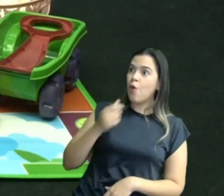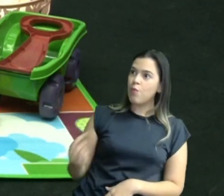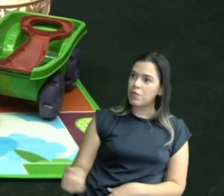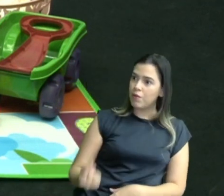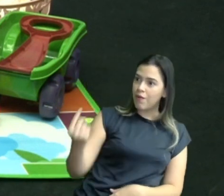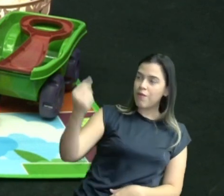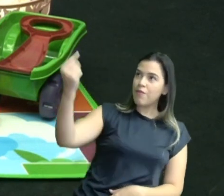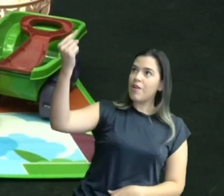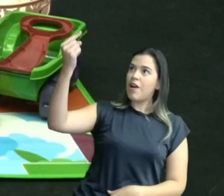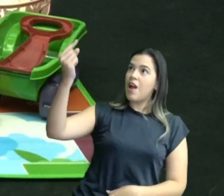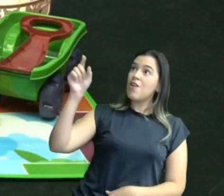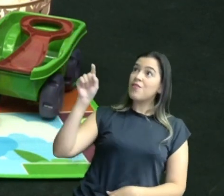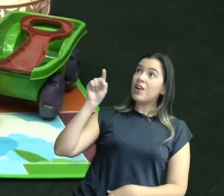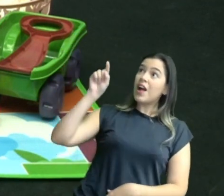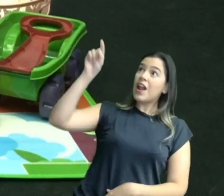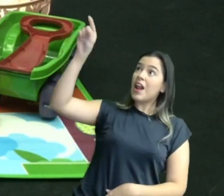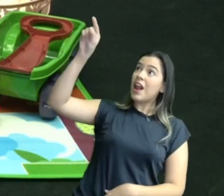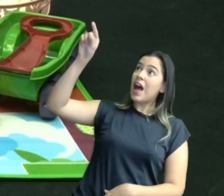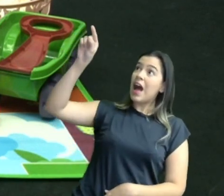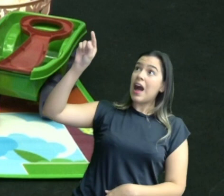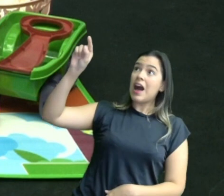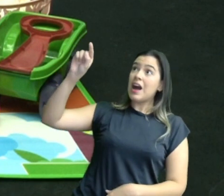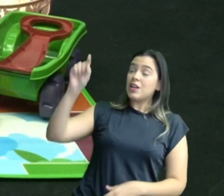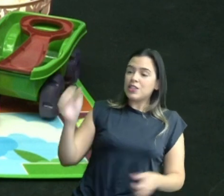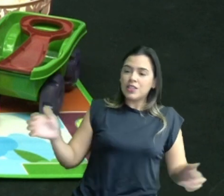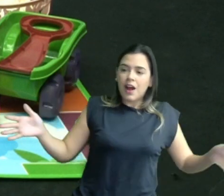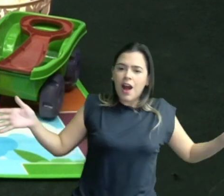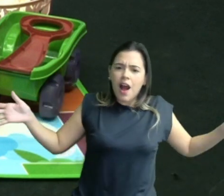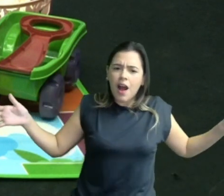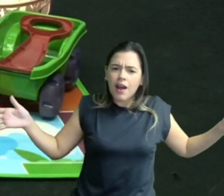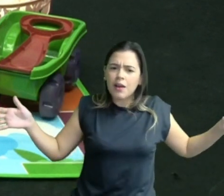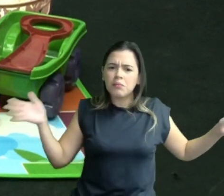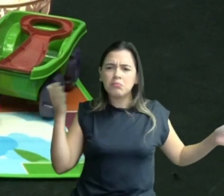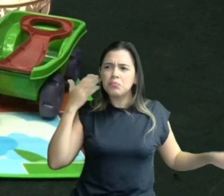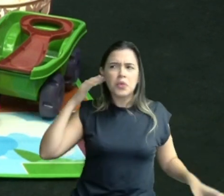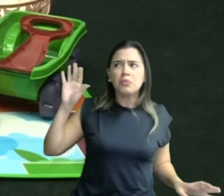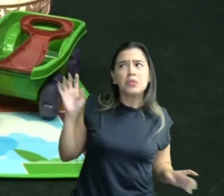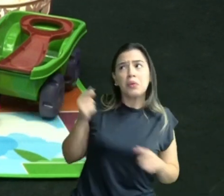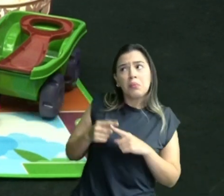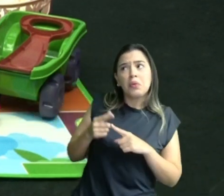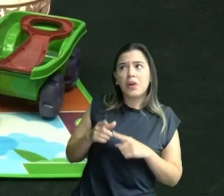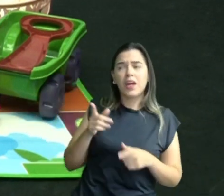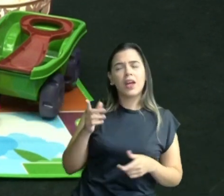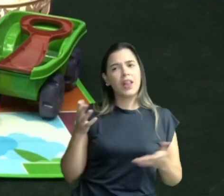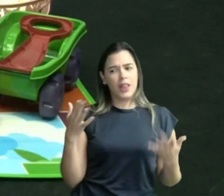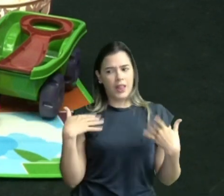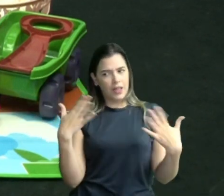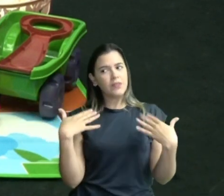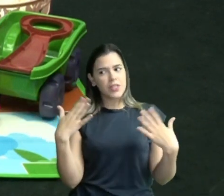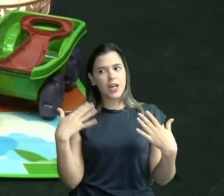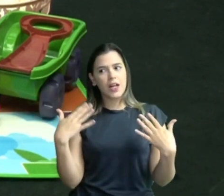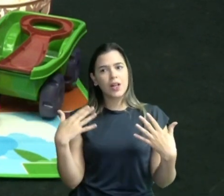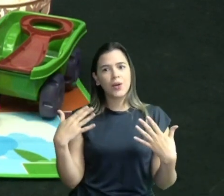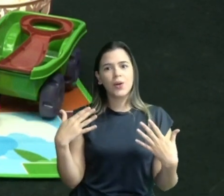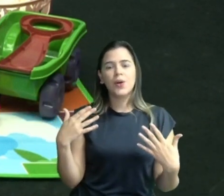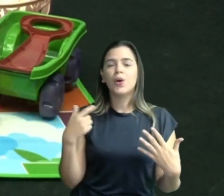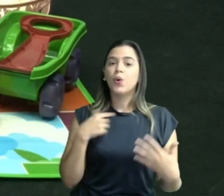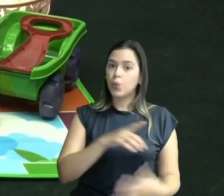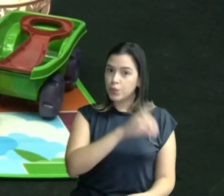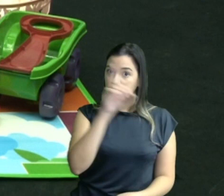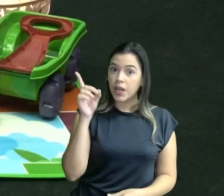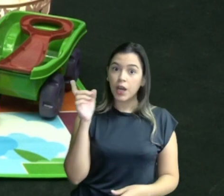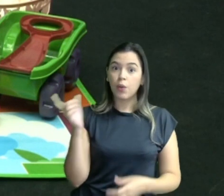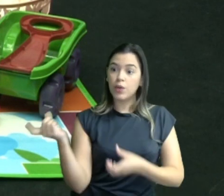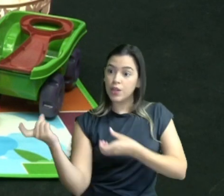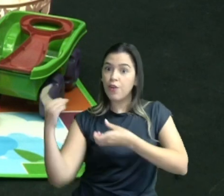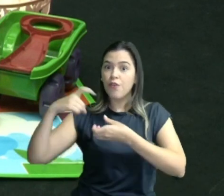fica lá no topo de braços abertos no alto do morro sei lá porque vai ver Calor um dia desses Quando eu